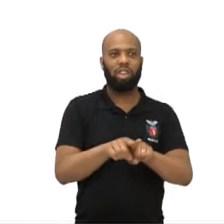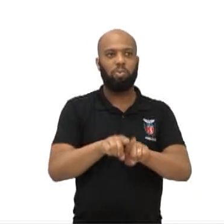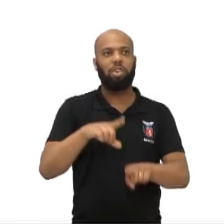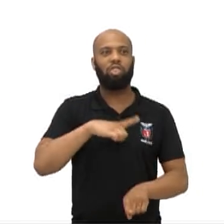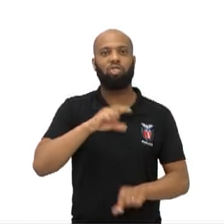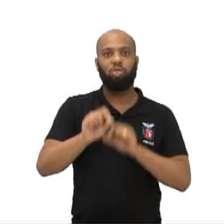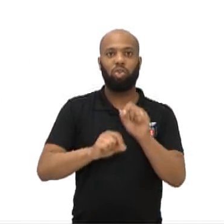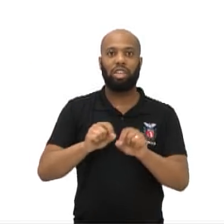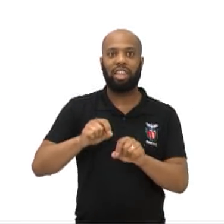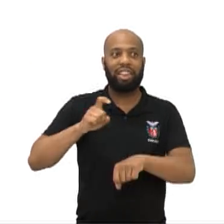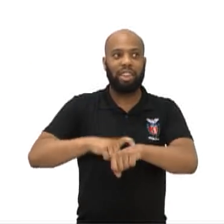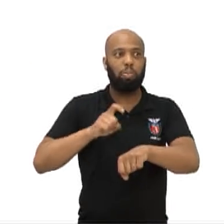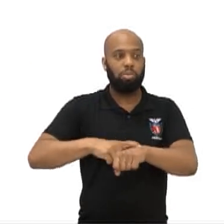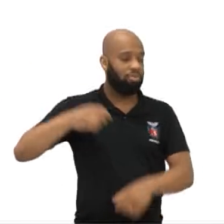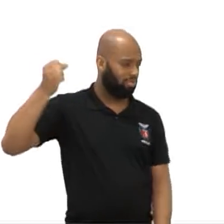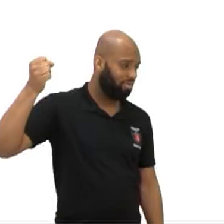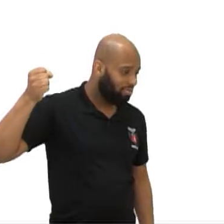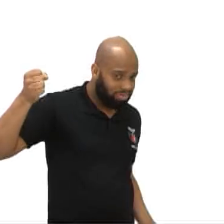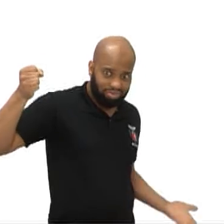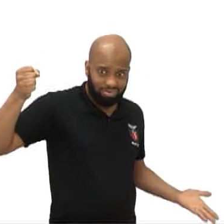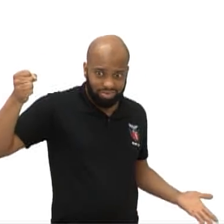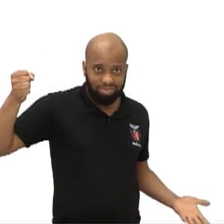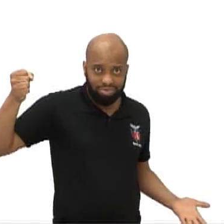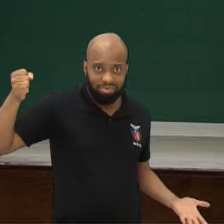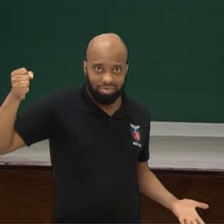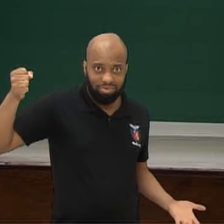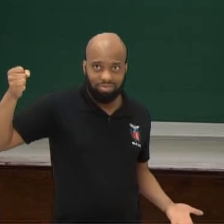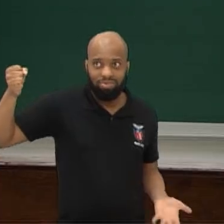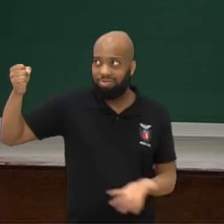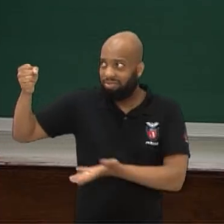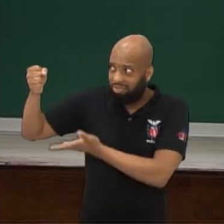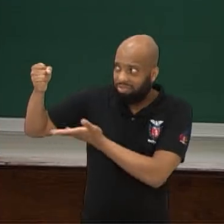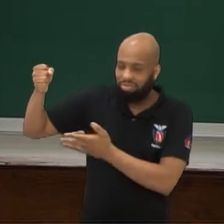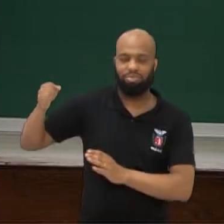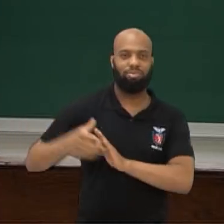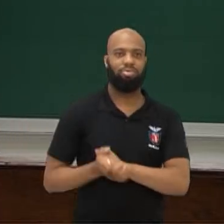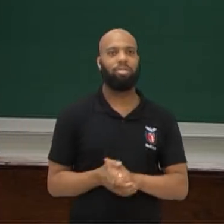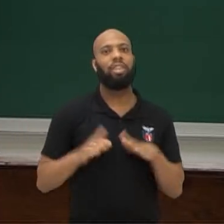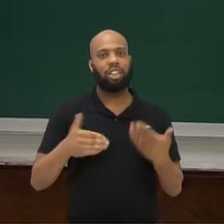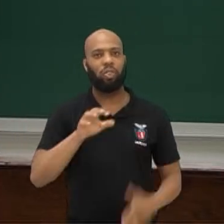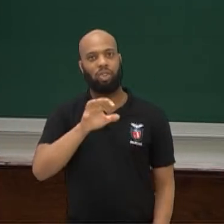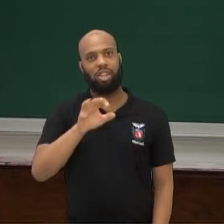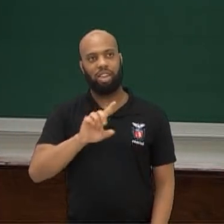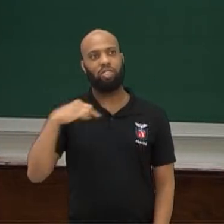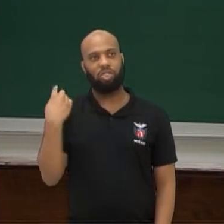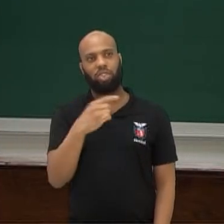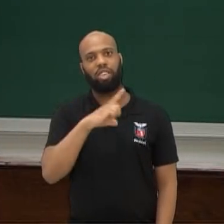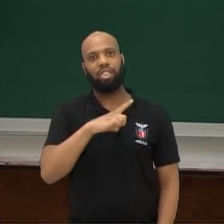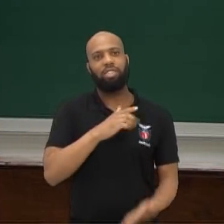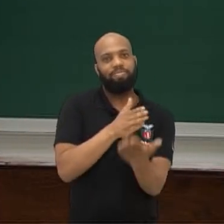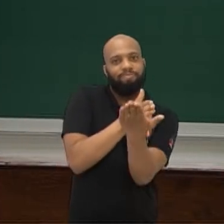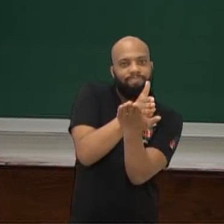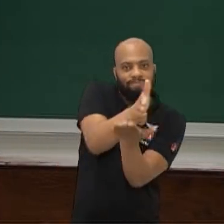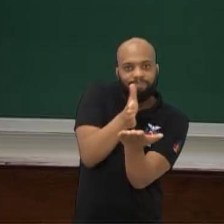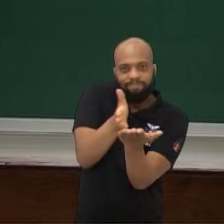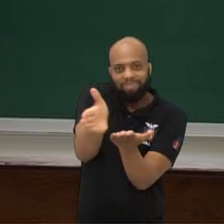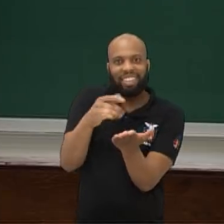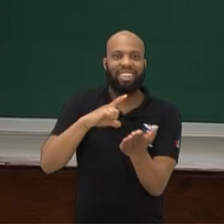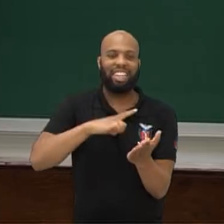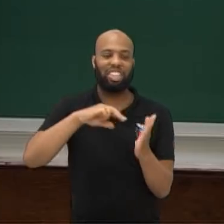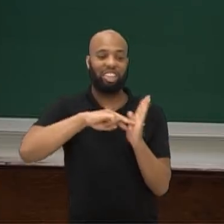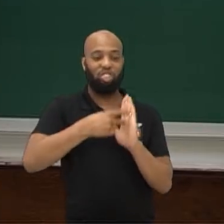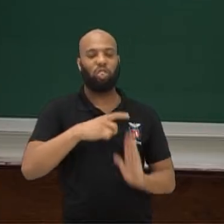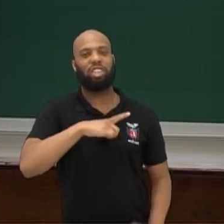ter dito por quanto tempo, ou seja, quanto tempo que é para eu ficar segurando esse pepino aqui. Né? Então, aí a gente tem esse elemento